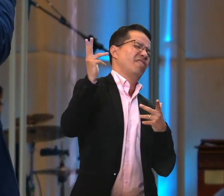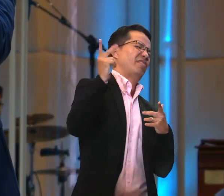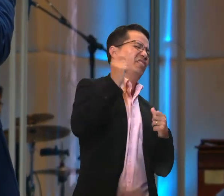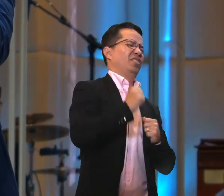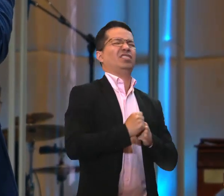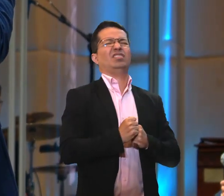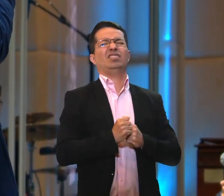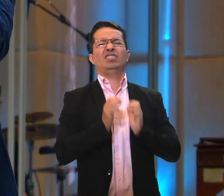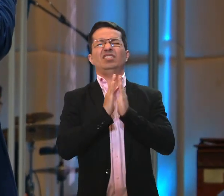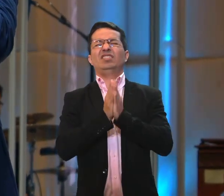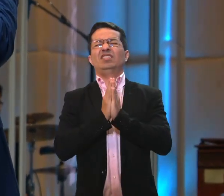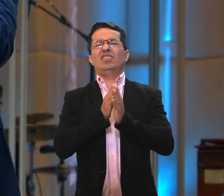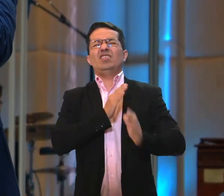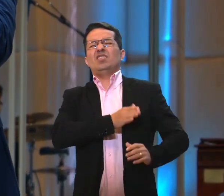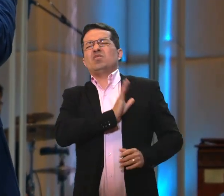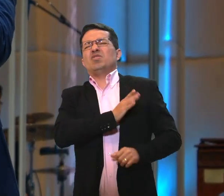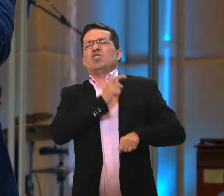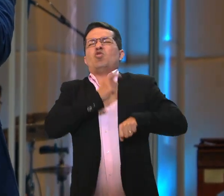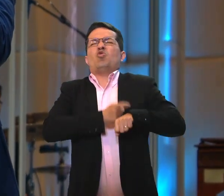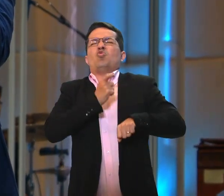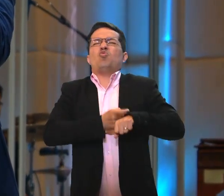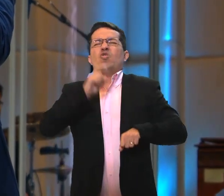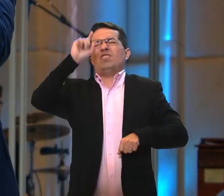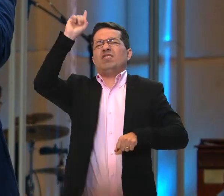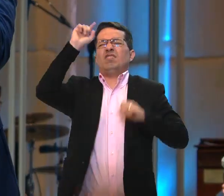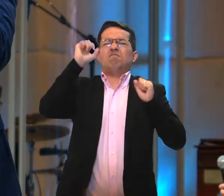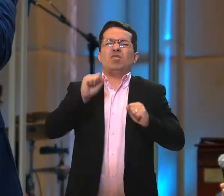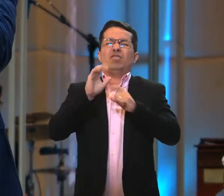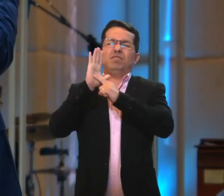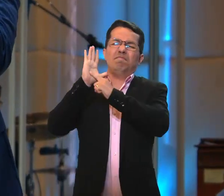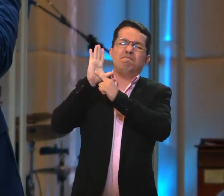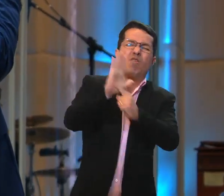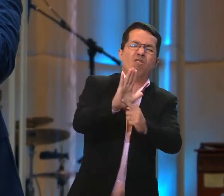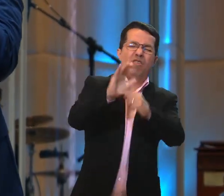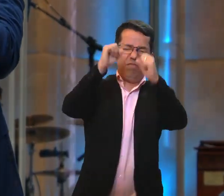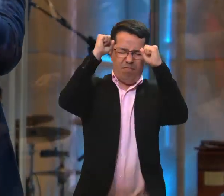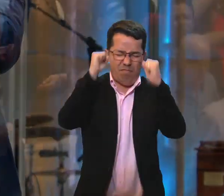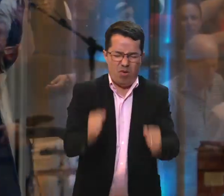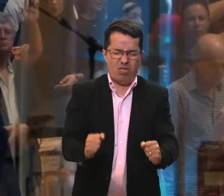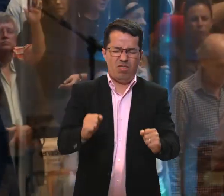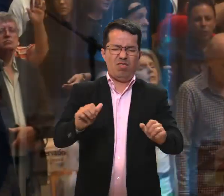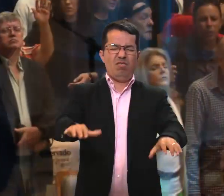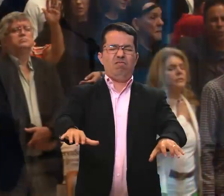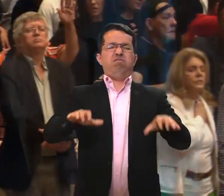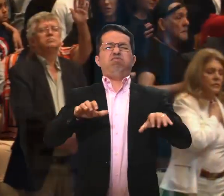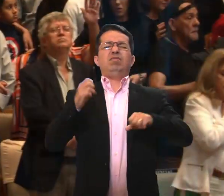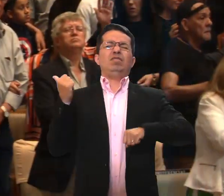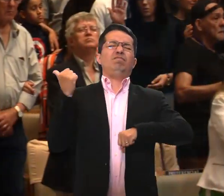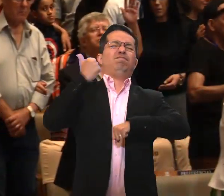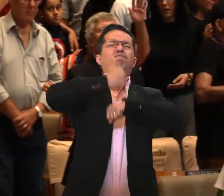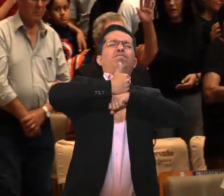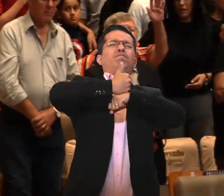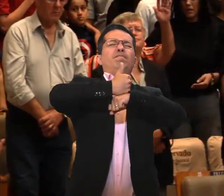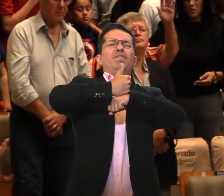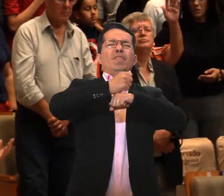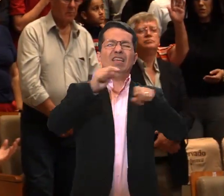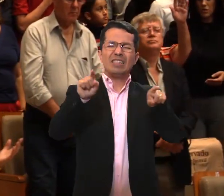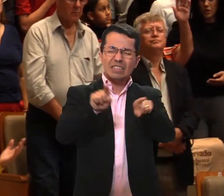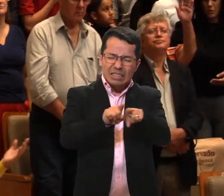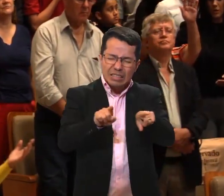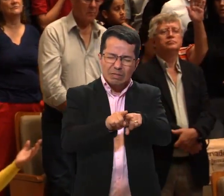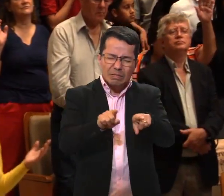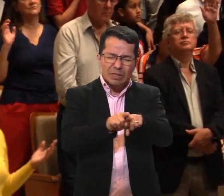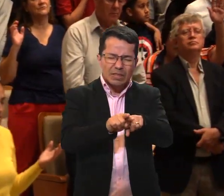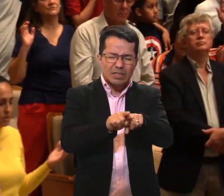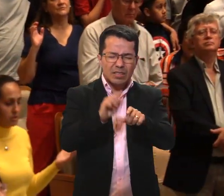corações endurecidos, revela o Teu poder e a Tua majestade, e que as pessoas queiram,